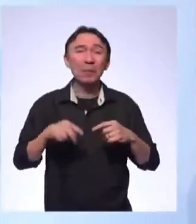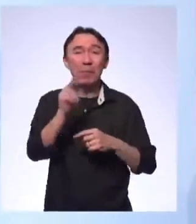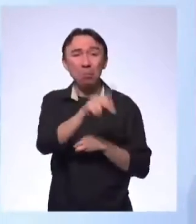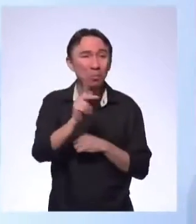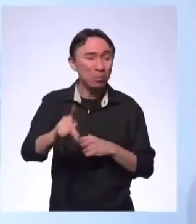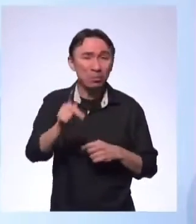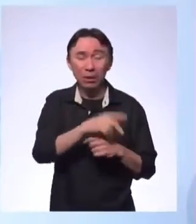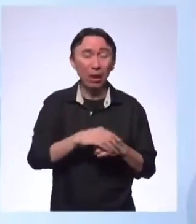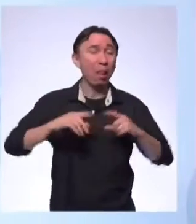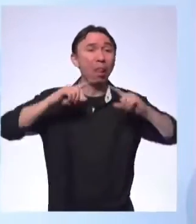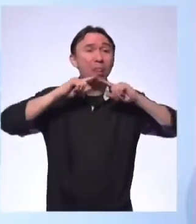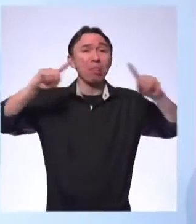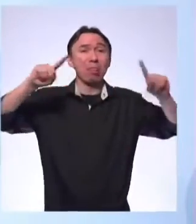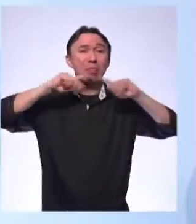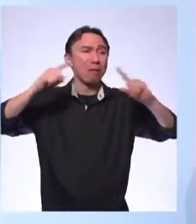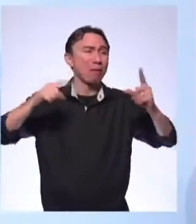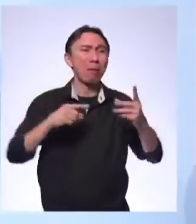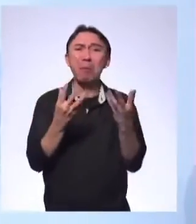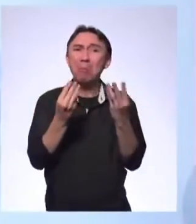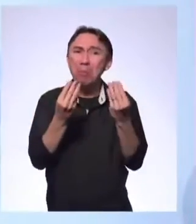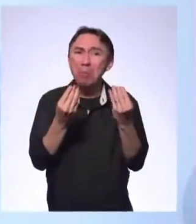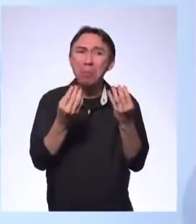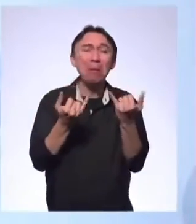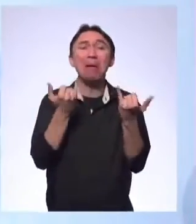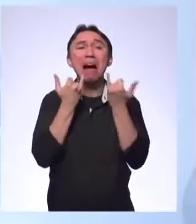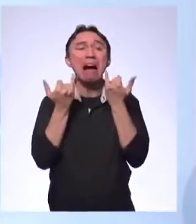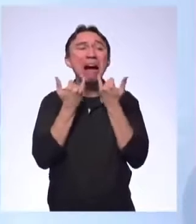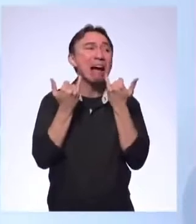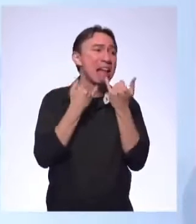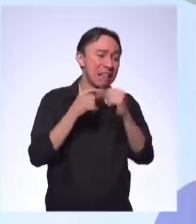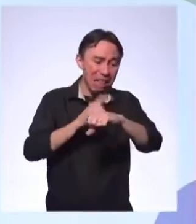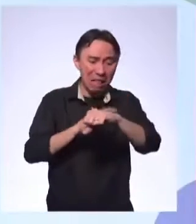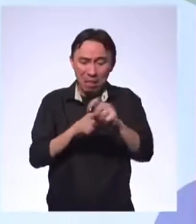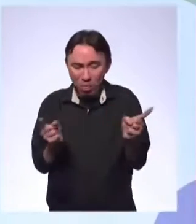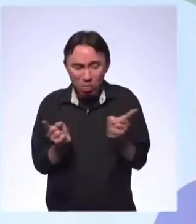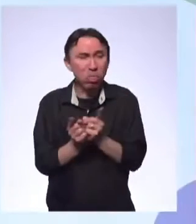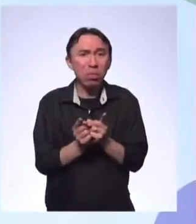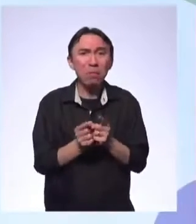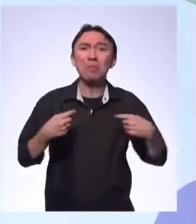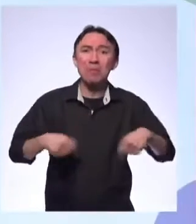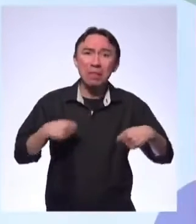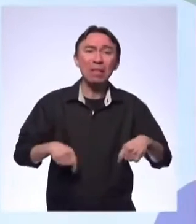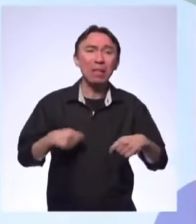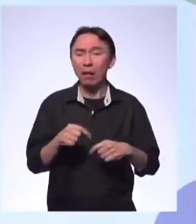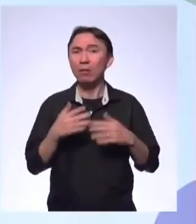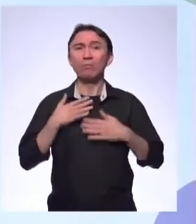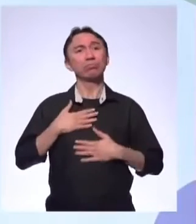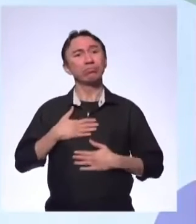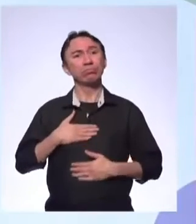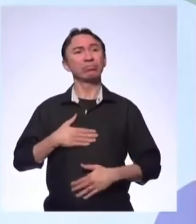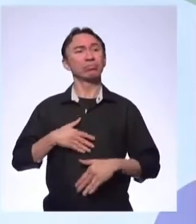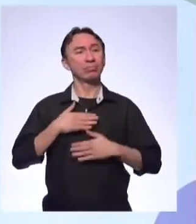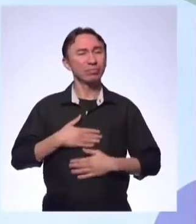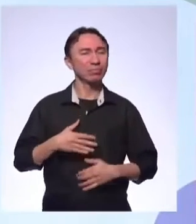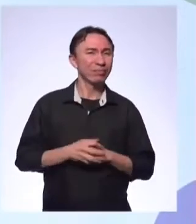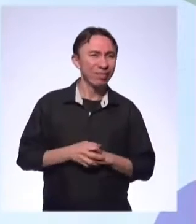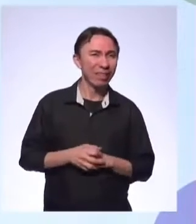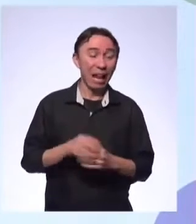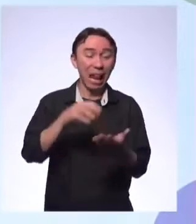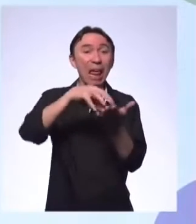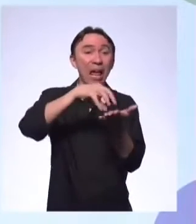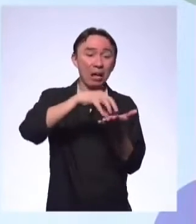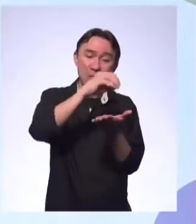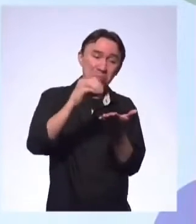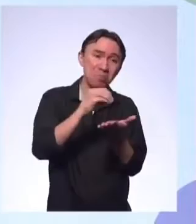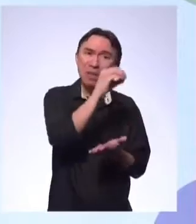muita informação em pouco tempo é mais devagar e tal aqui ó a prova que tá falando que o centro de mídias é um norteador de informações